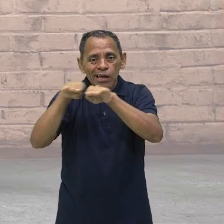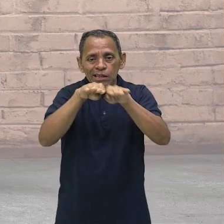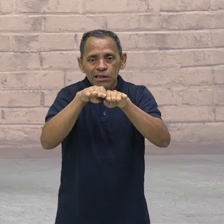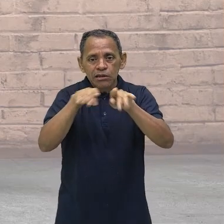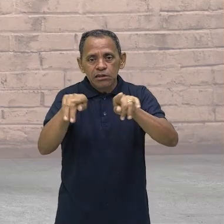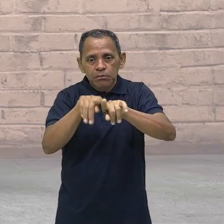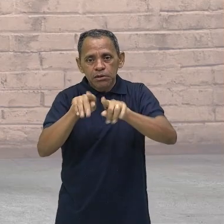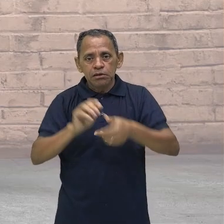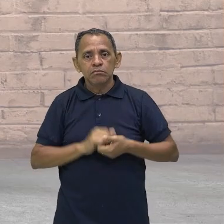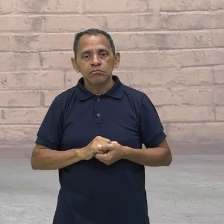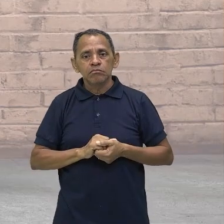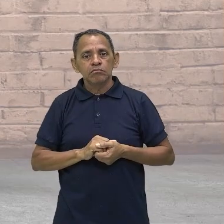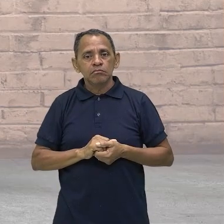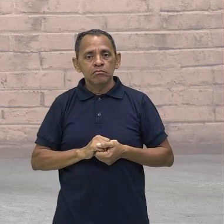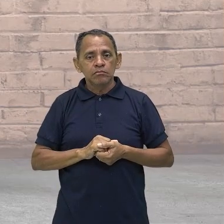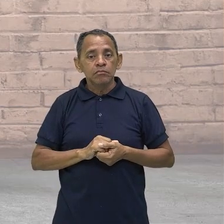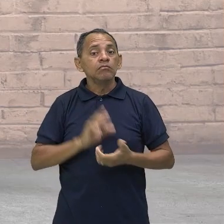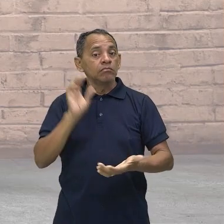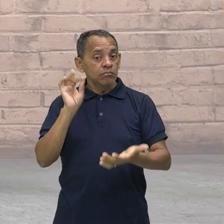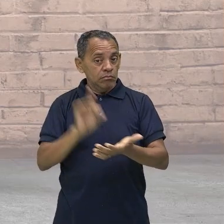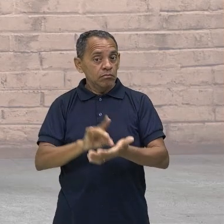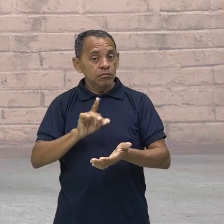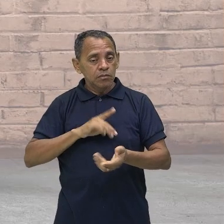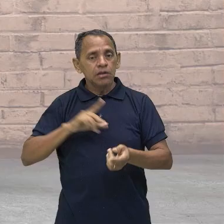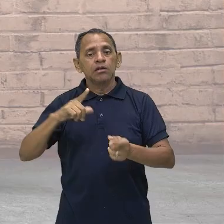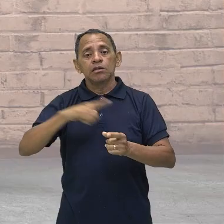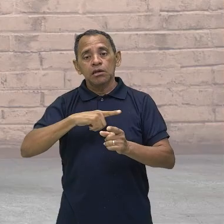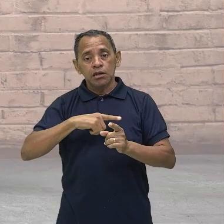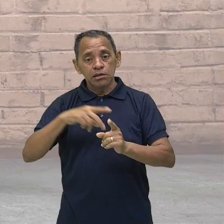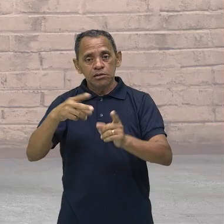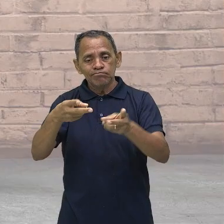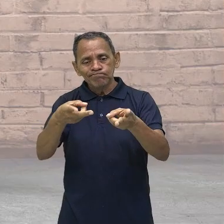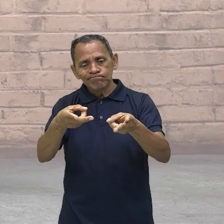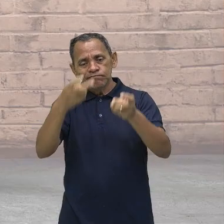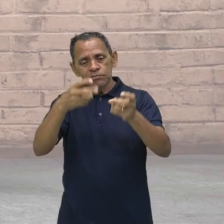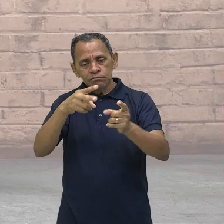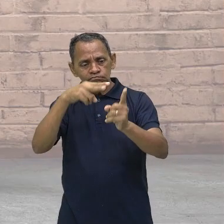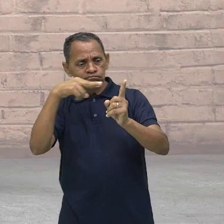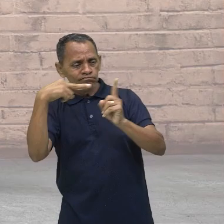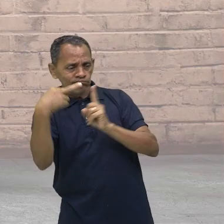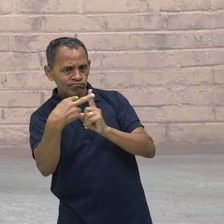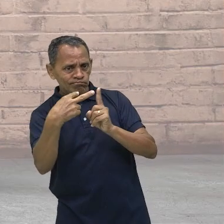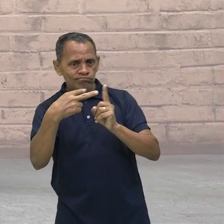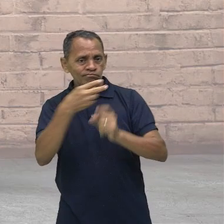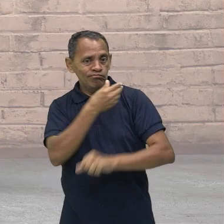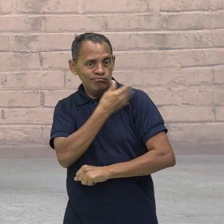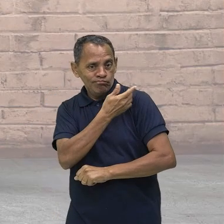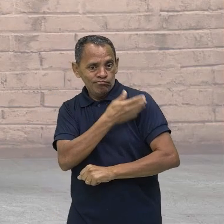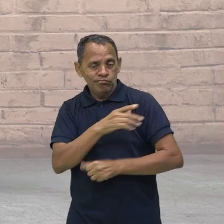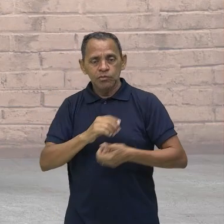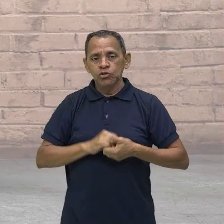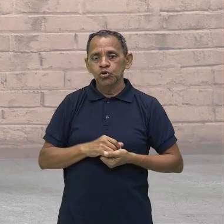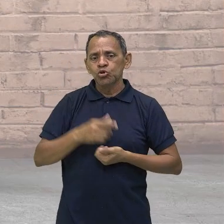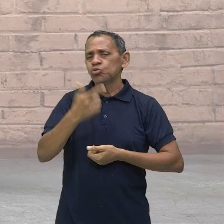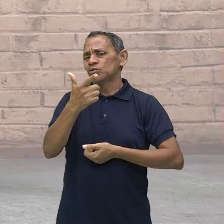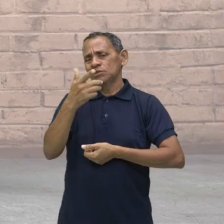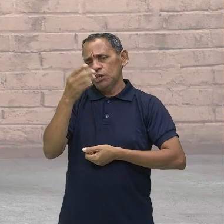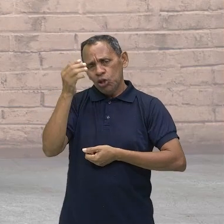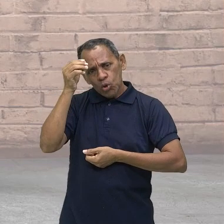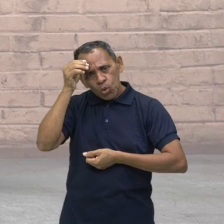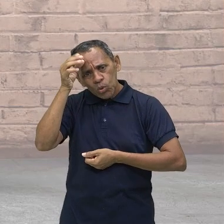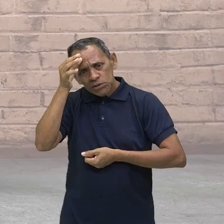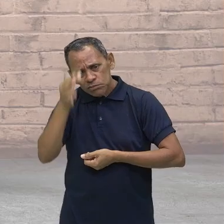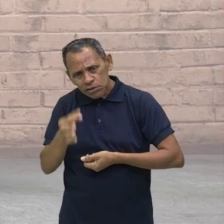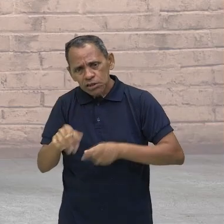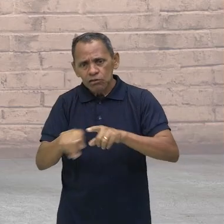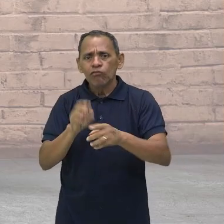E, claro, tem esse olhar do preconceito, ou seja, a ausência do conhecimento. Por isso, para